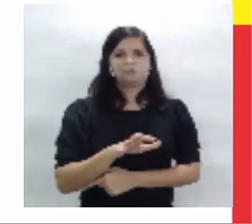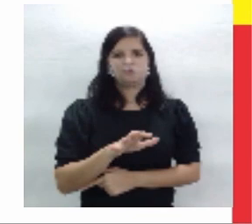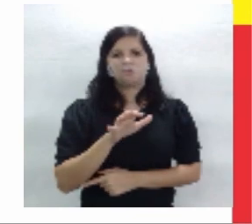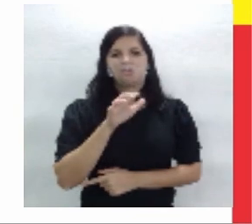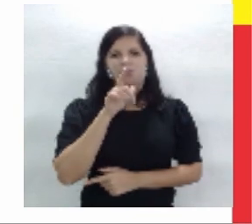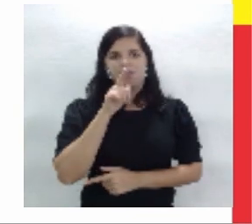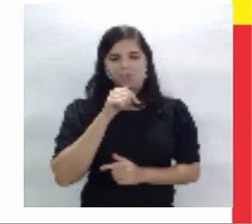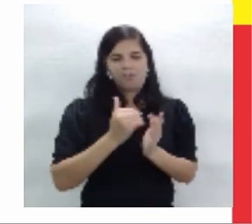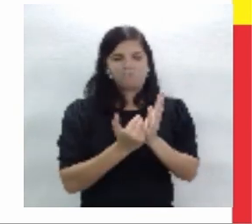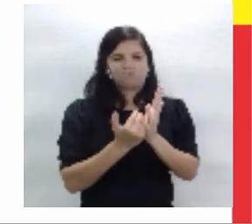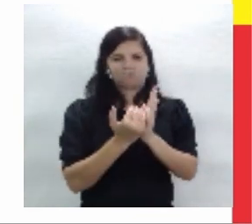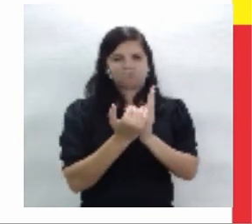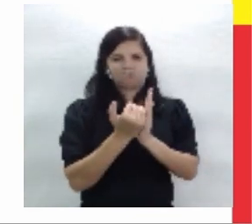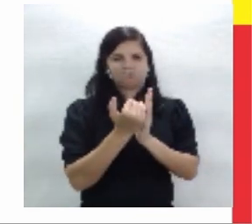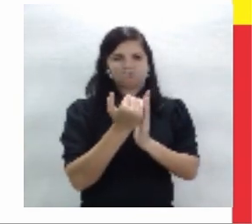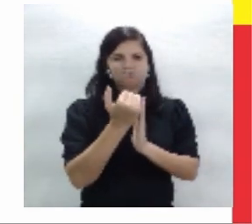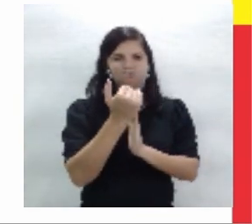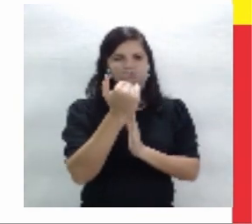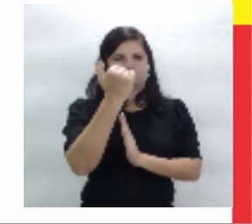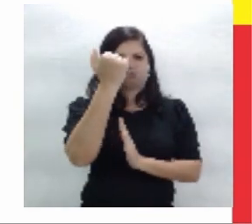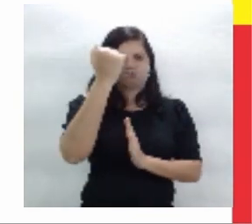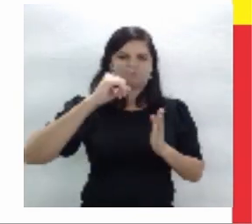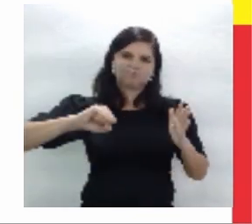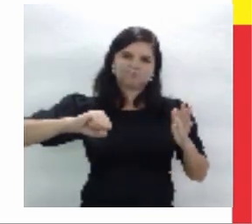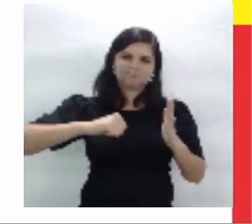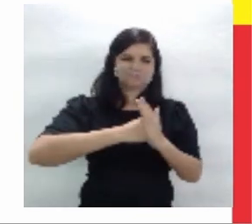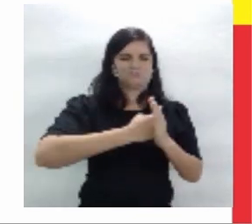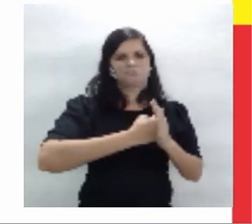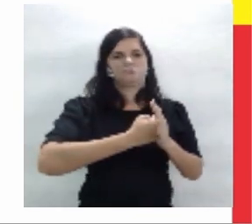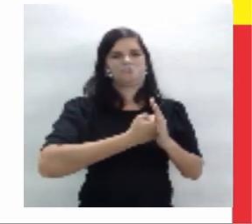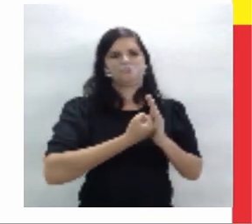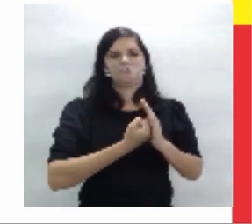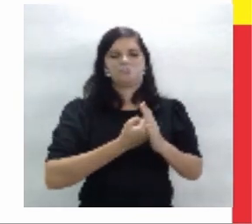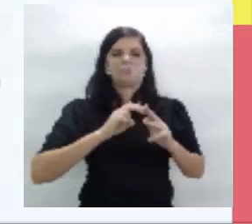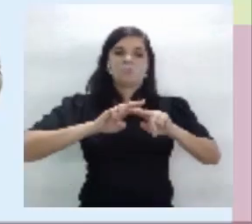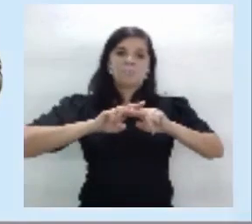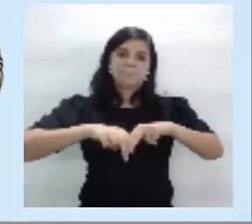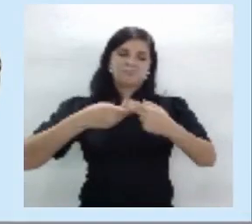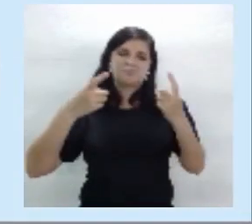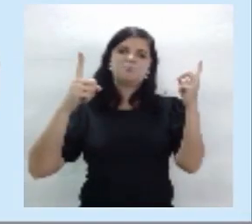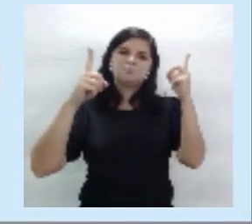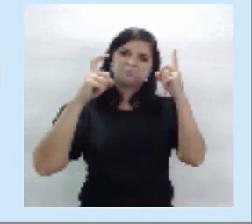entupindo esses locais de drenagem, tá, gente? Olha para mim. Então, fica muito difícil